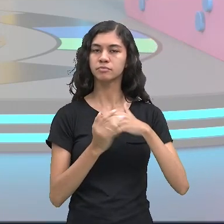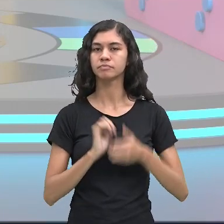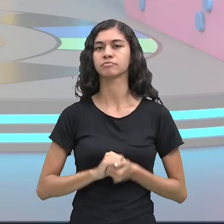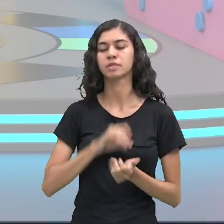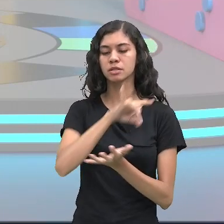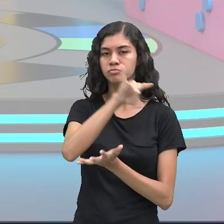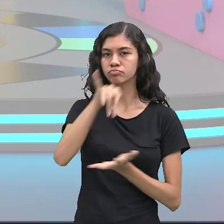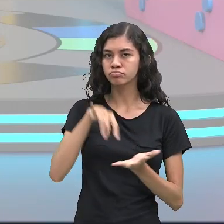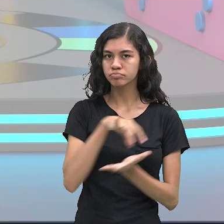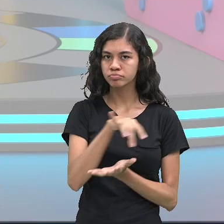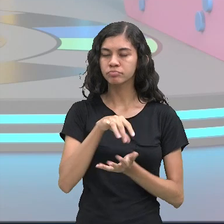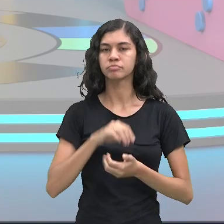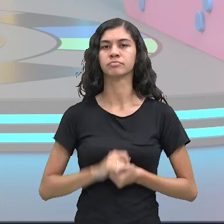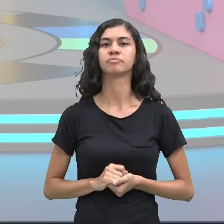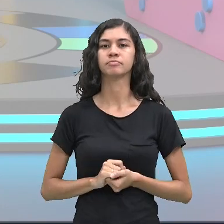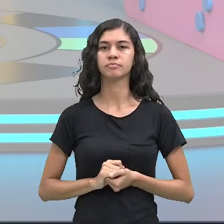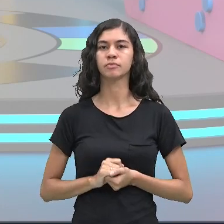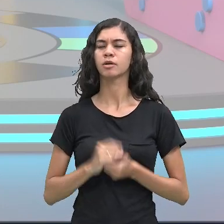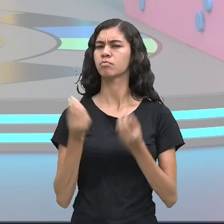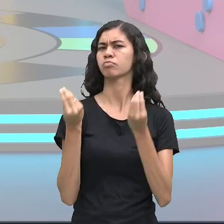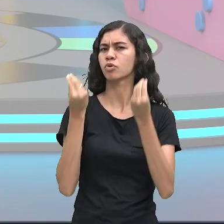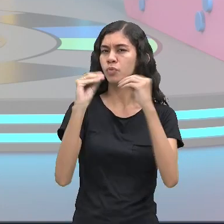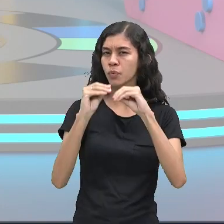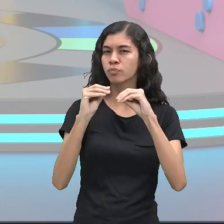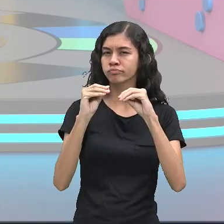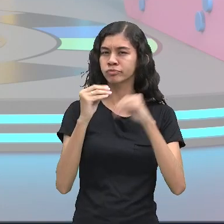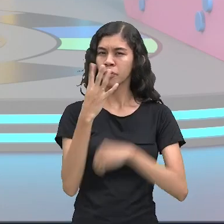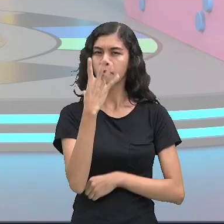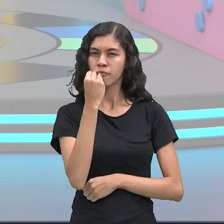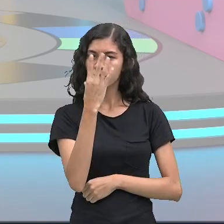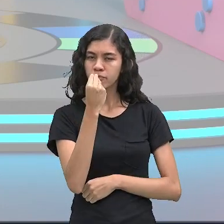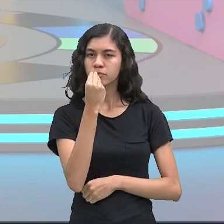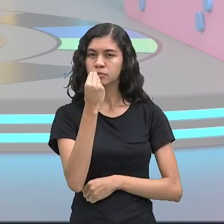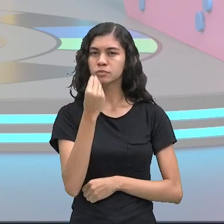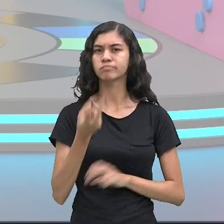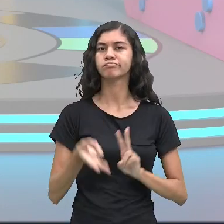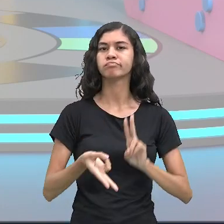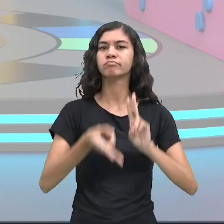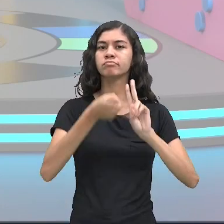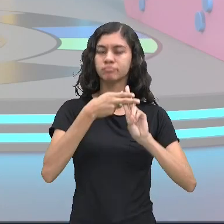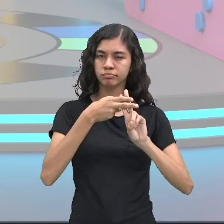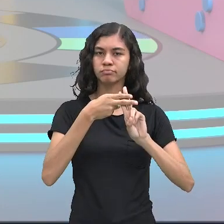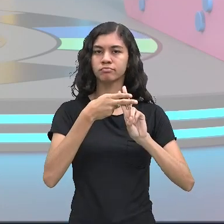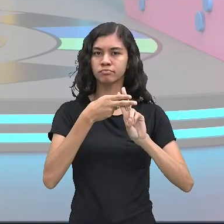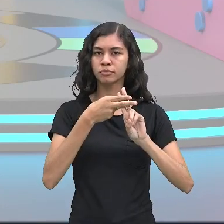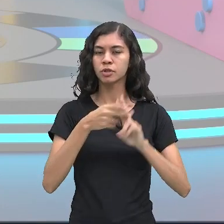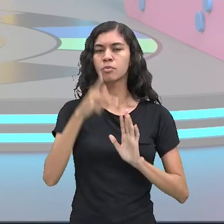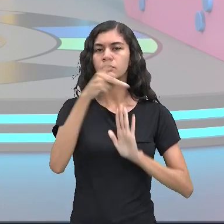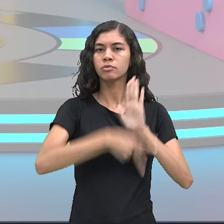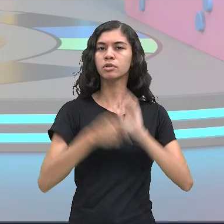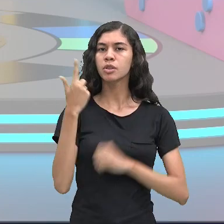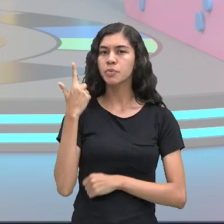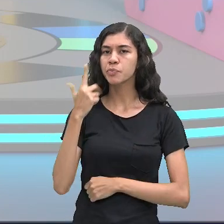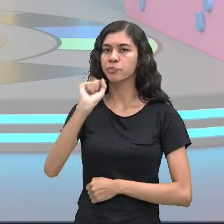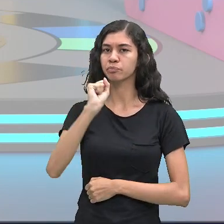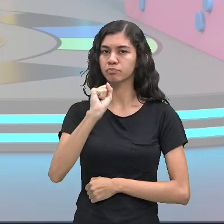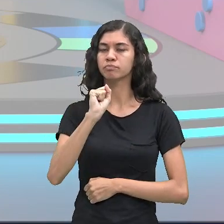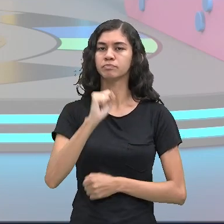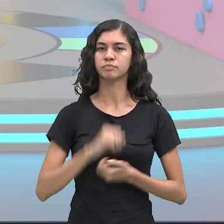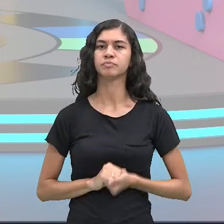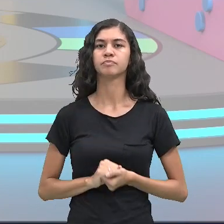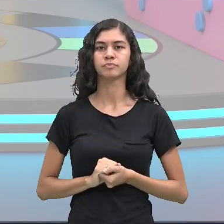Mídias _AM. Postou uma foto, coloca lá a nossa hashtag Projeto Conquistar